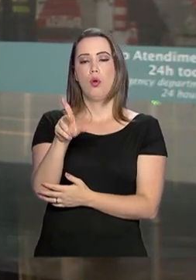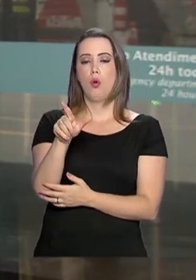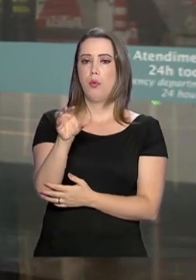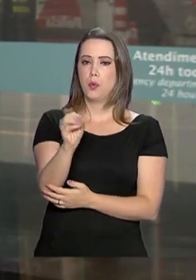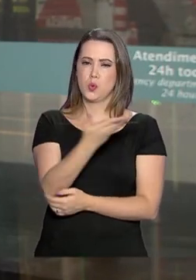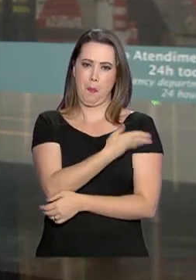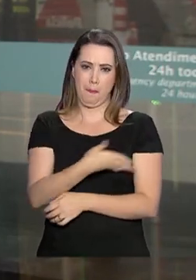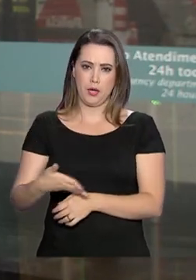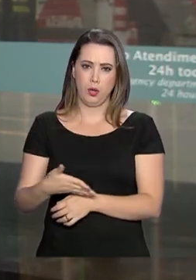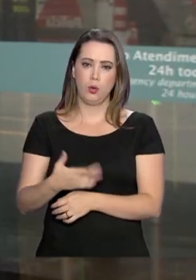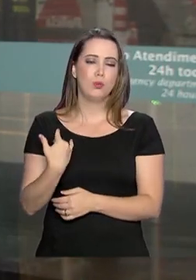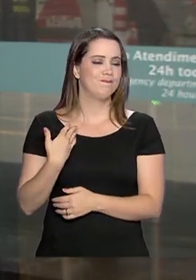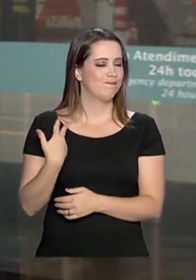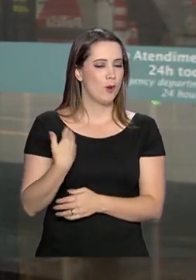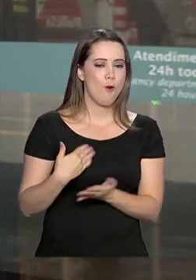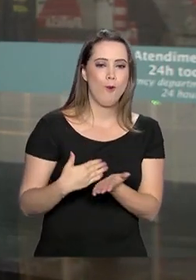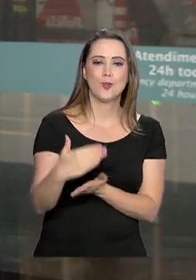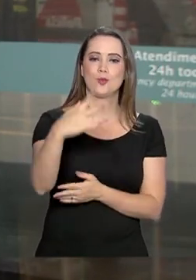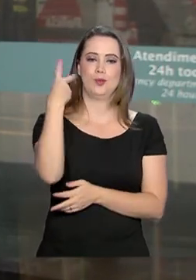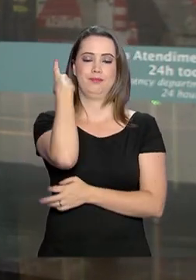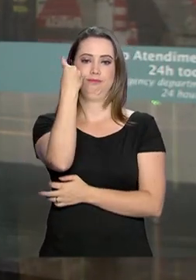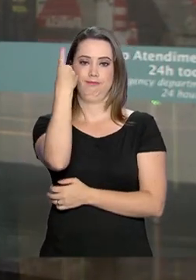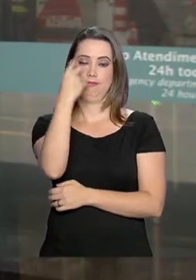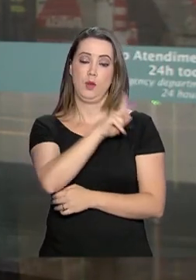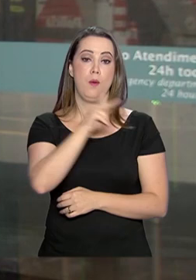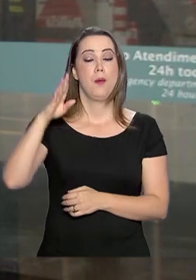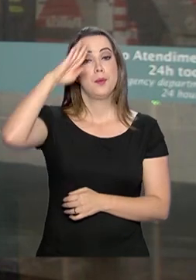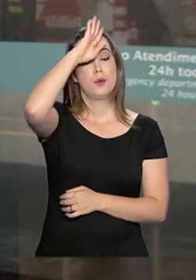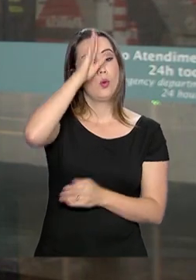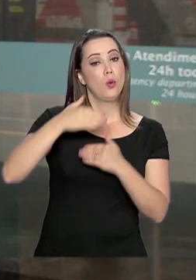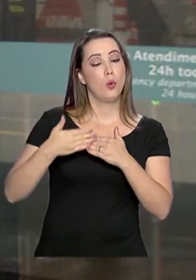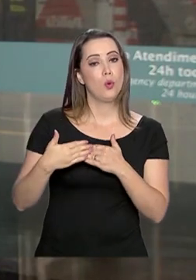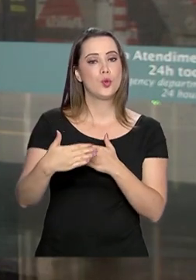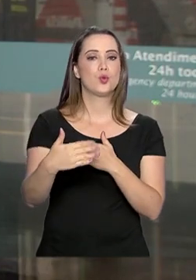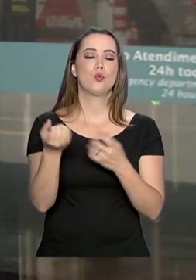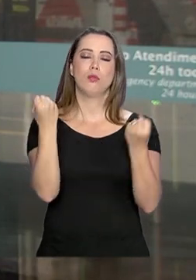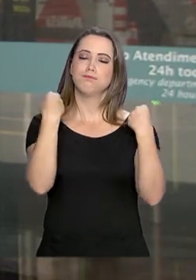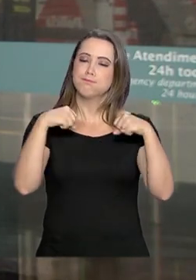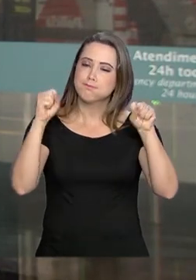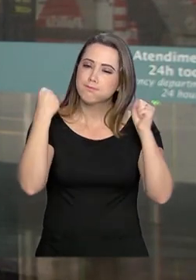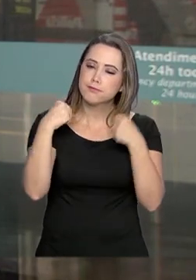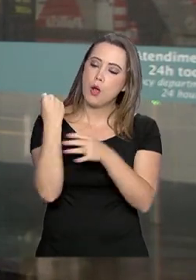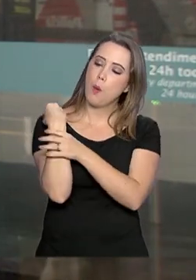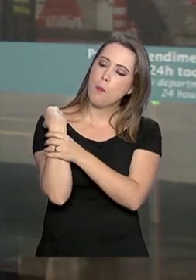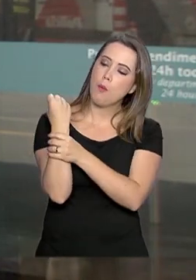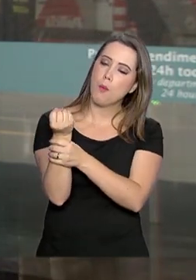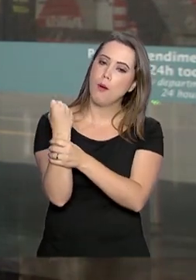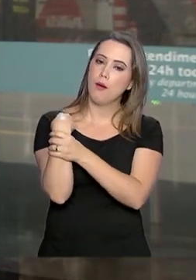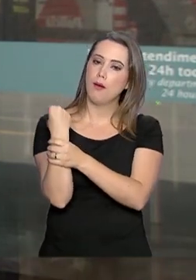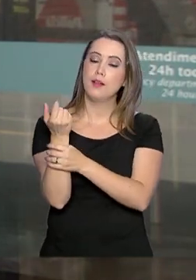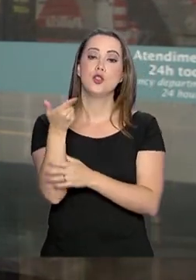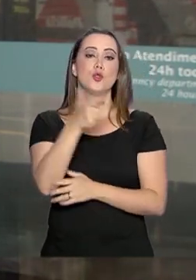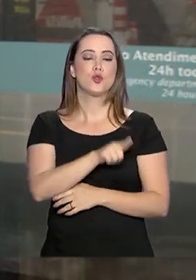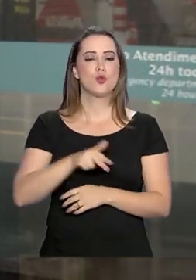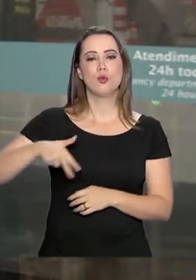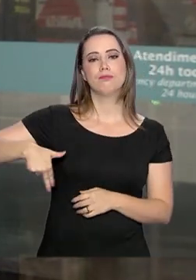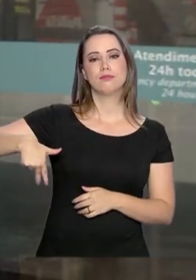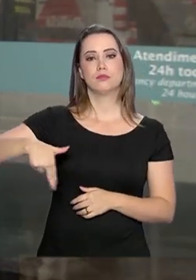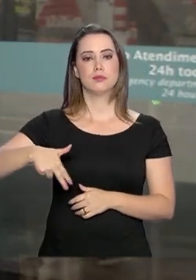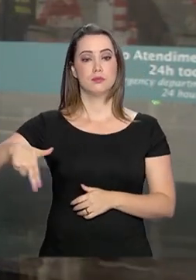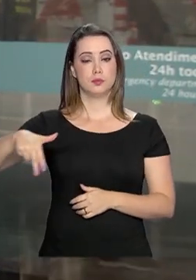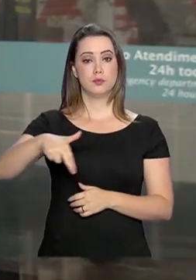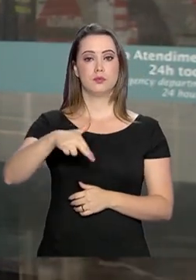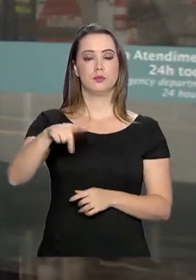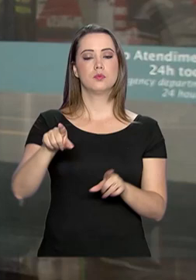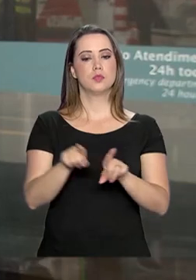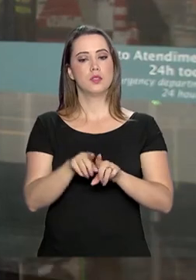tendo resultados normais. O presidente segue fazendo exercícios de fisioterapia, voltou a caminhar pelos corredores do hospital